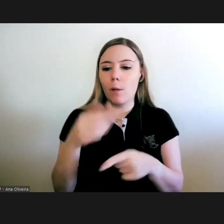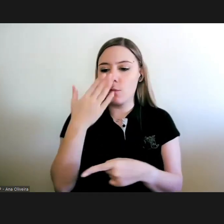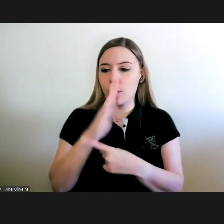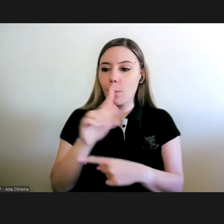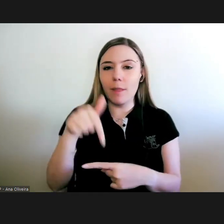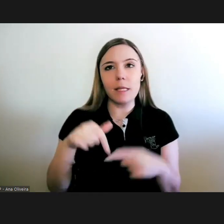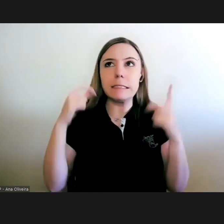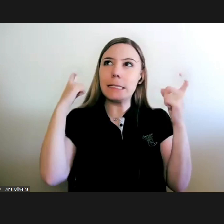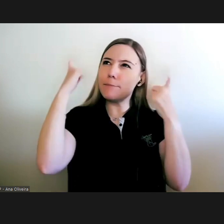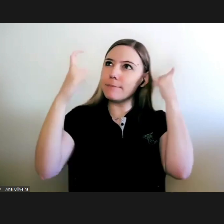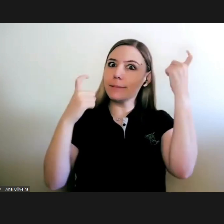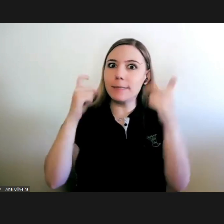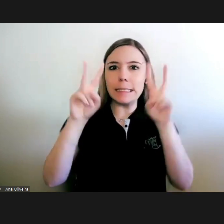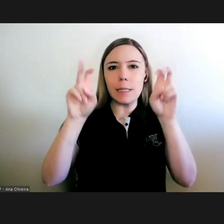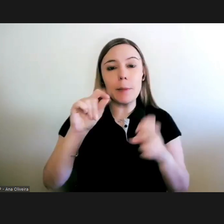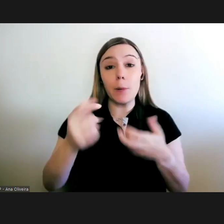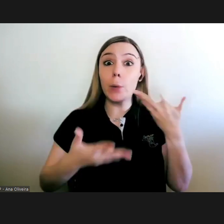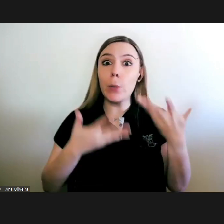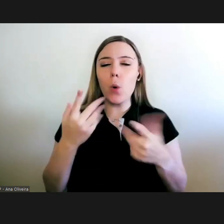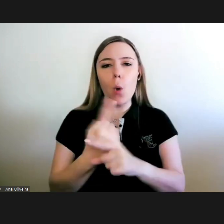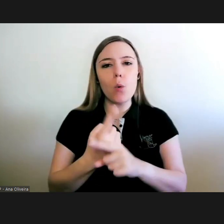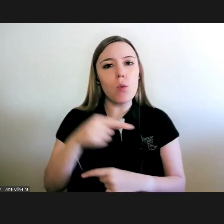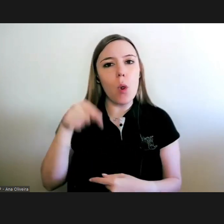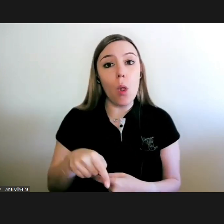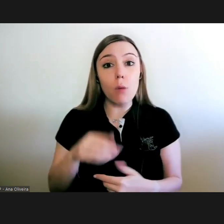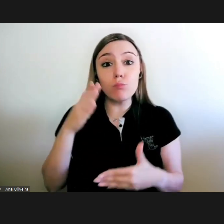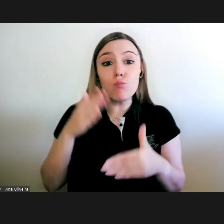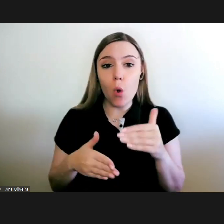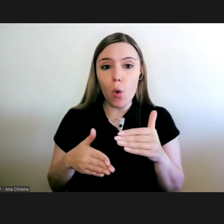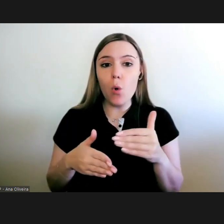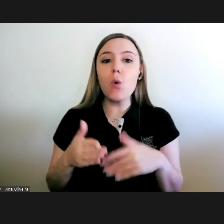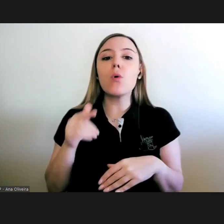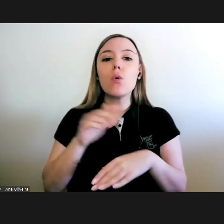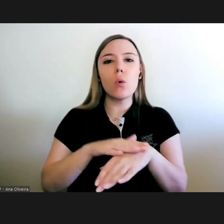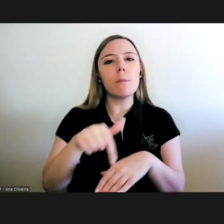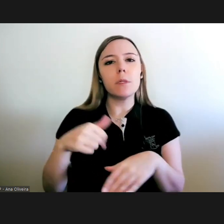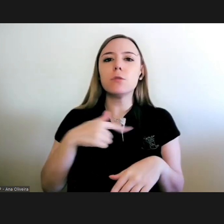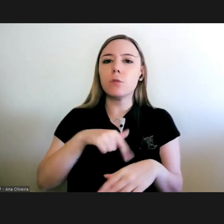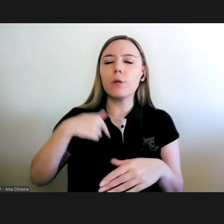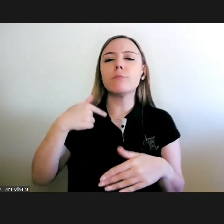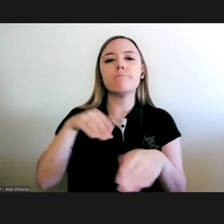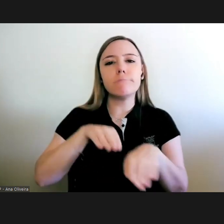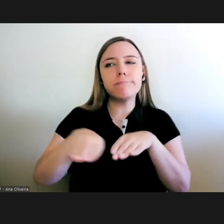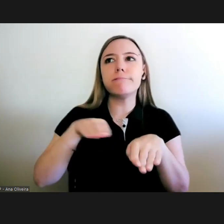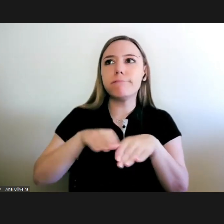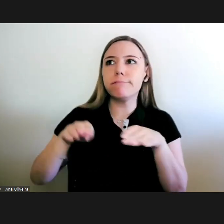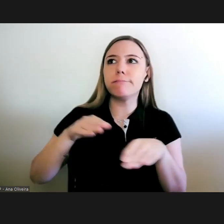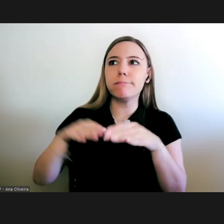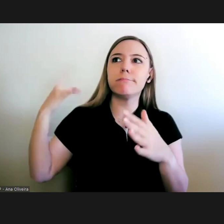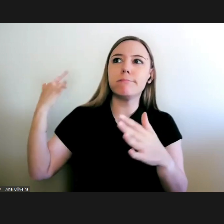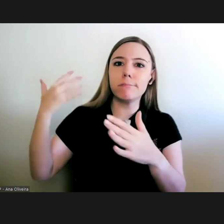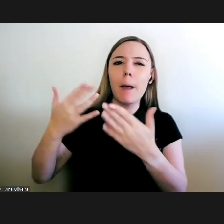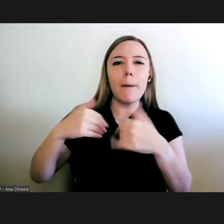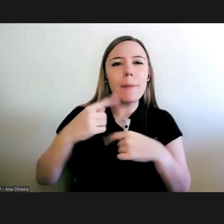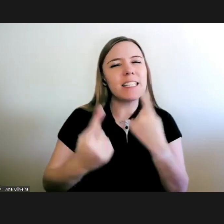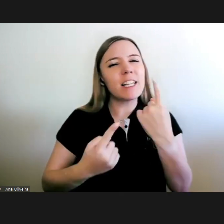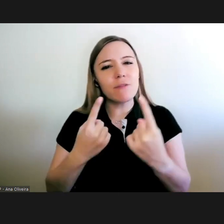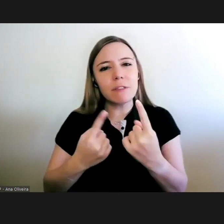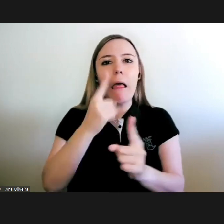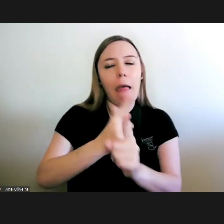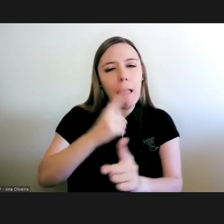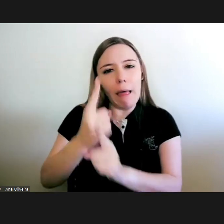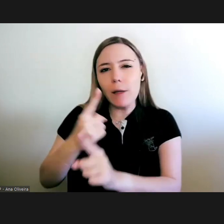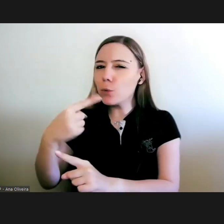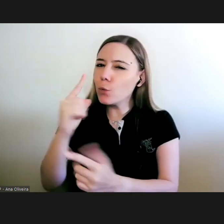daqui com algumas ações imediatas que praticamos durante algum tempo, mas às vezes não de uma forma tão